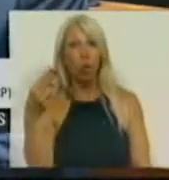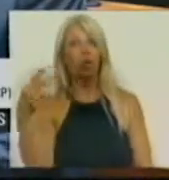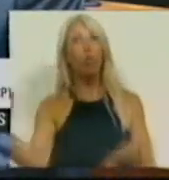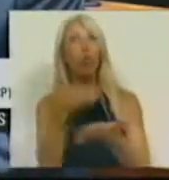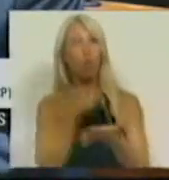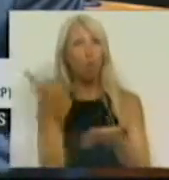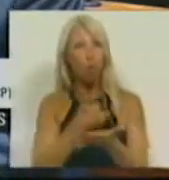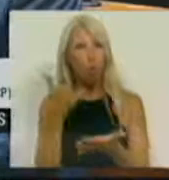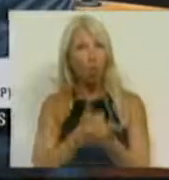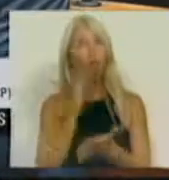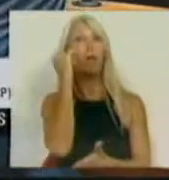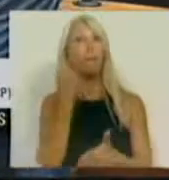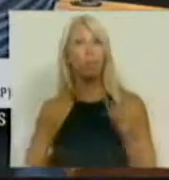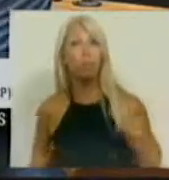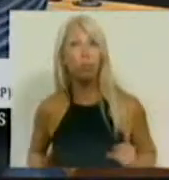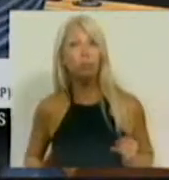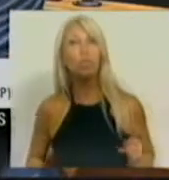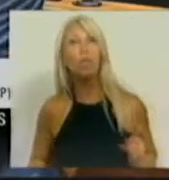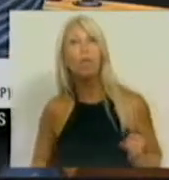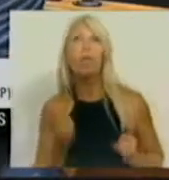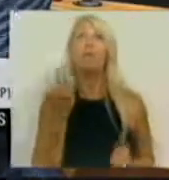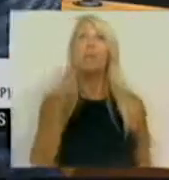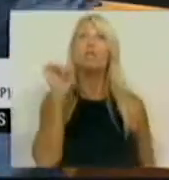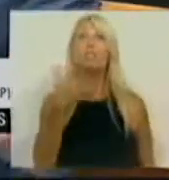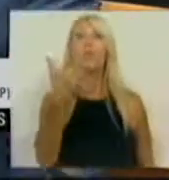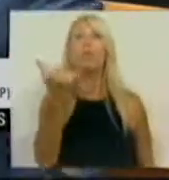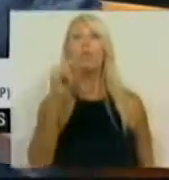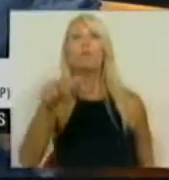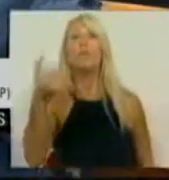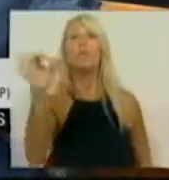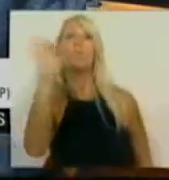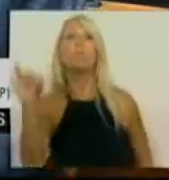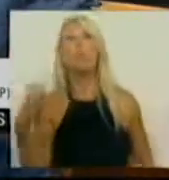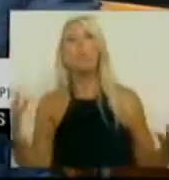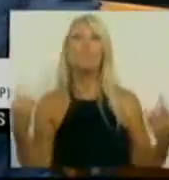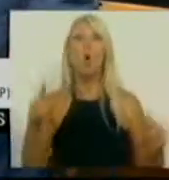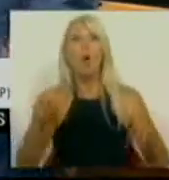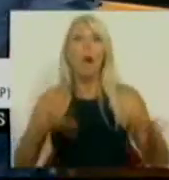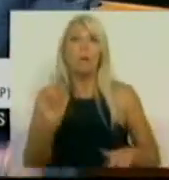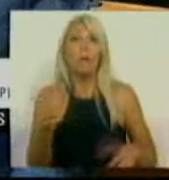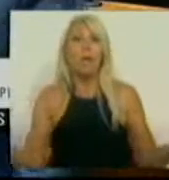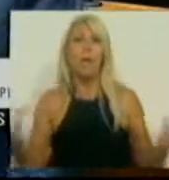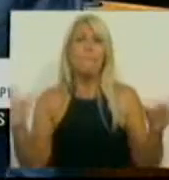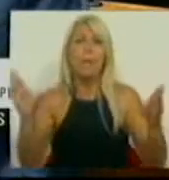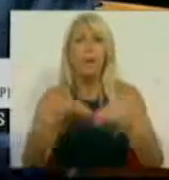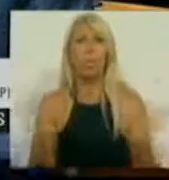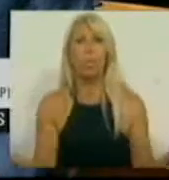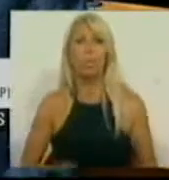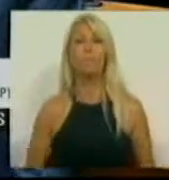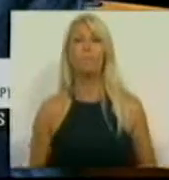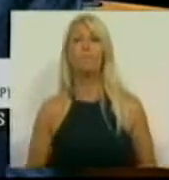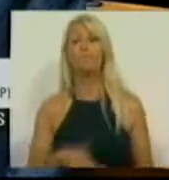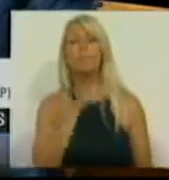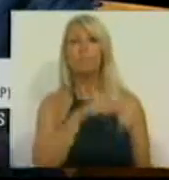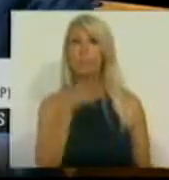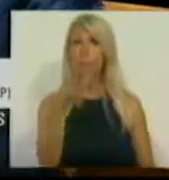lucro tributável a taxa seja 12,5%. É só isso que está em causa e nada mais do que isso. Mas deixe-me também